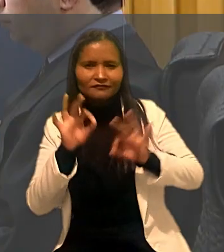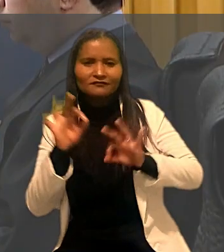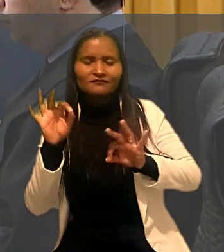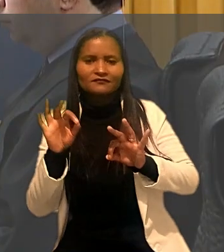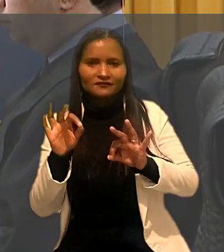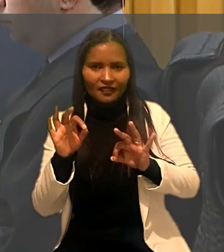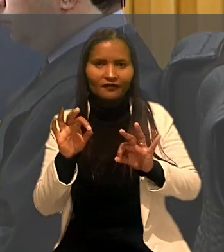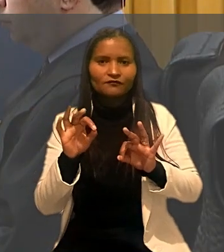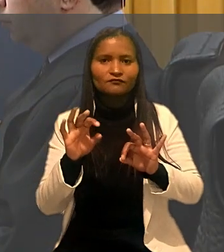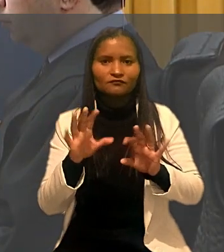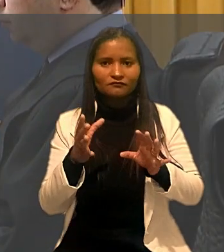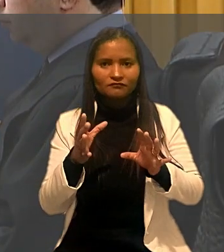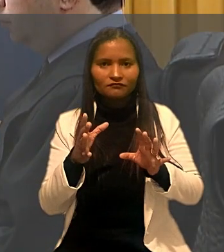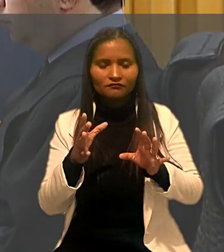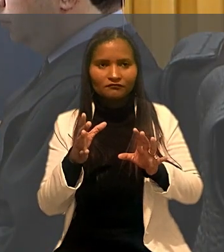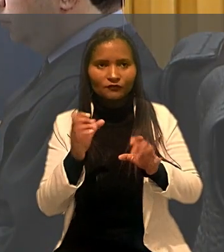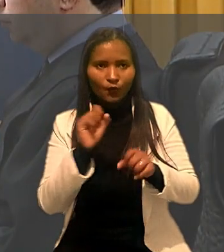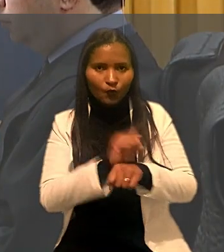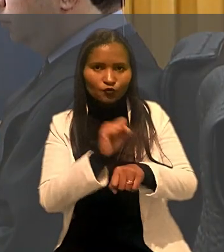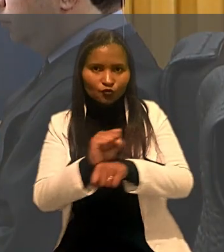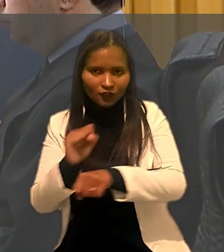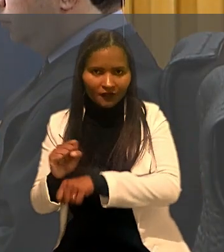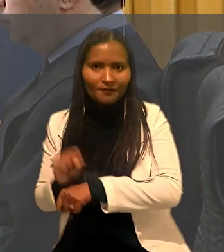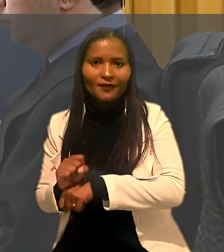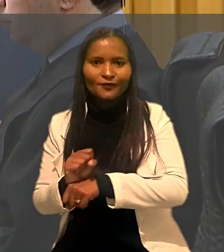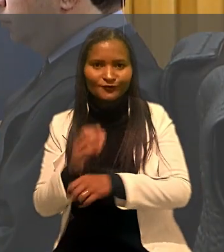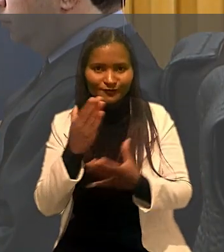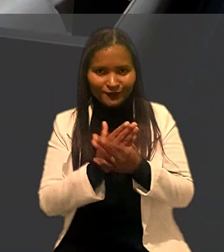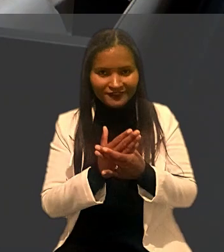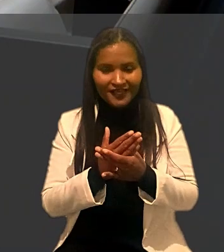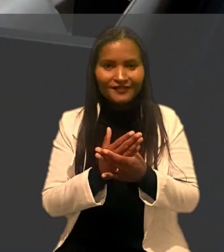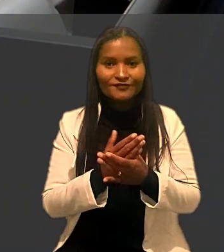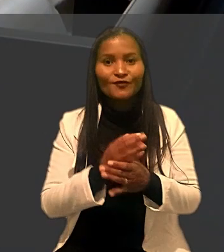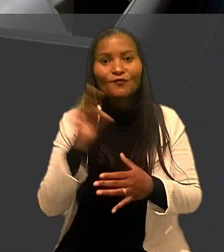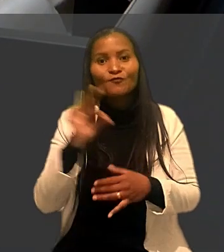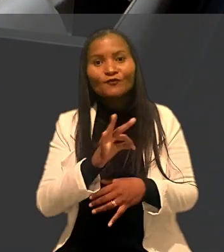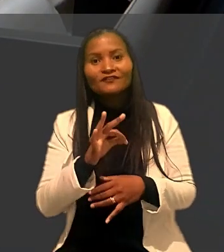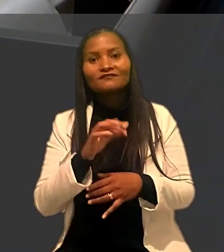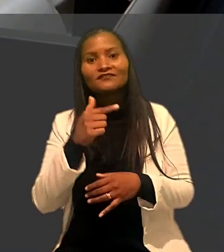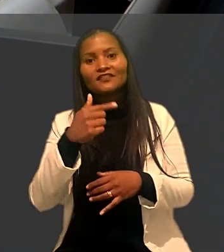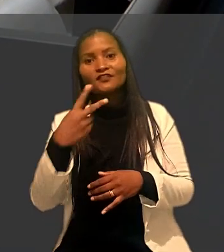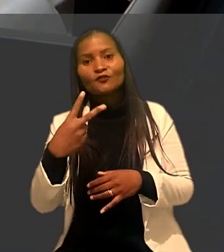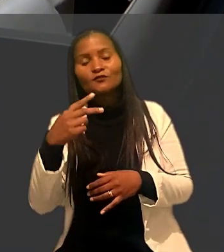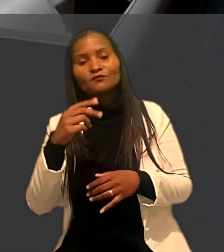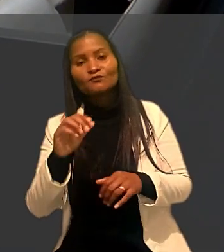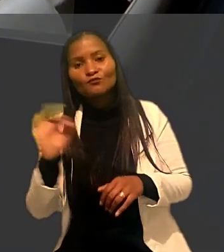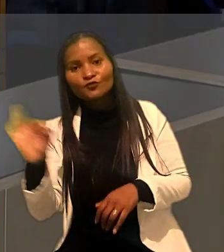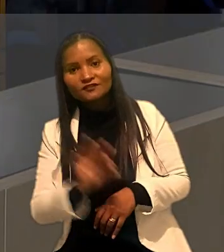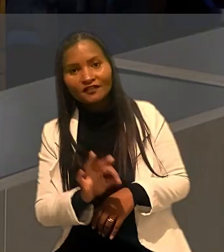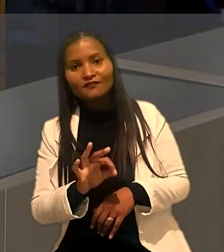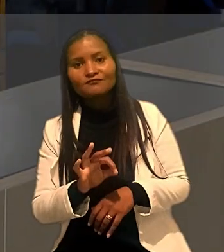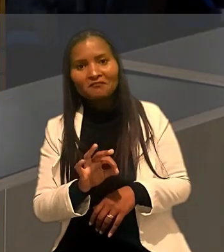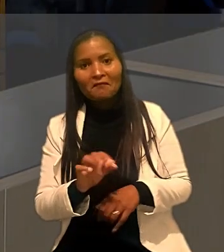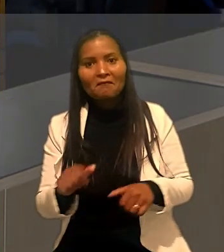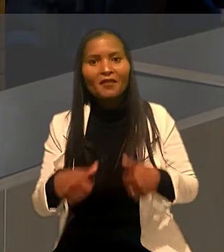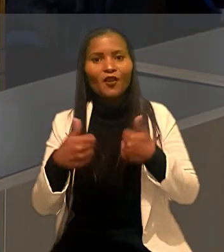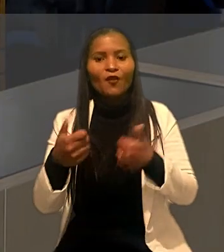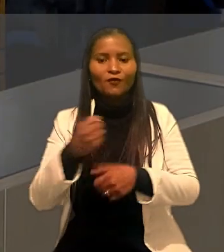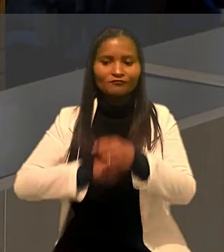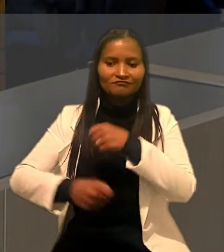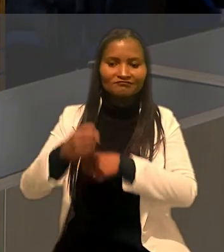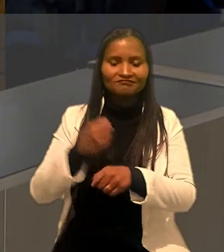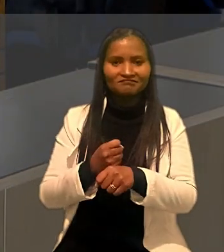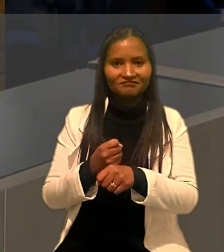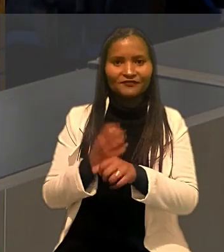de congestionamento dos processos no acervo em relação ao ritmo de baixa, o índice foi de 72%, melhor que o calculado